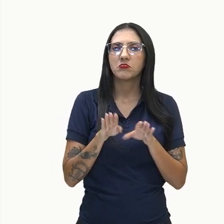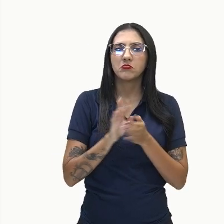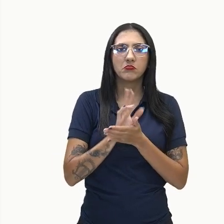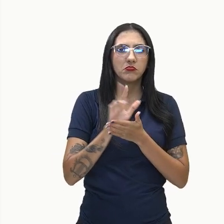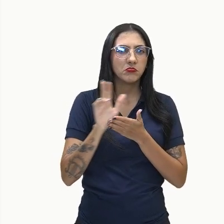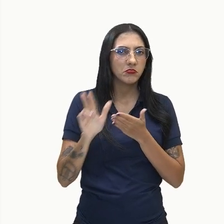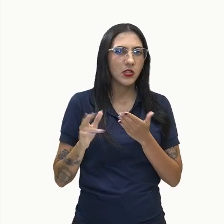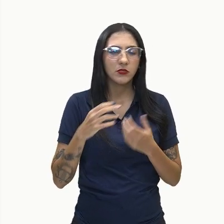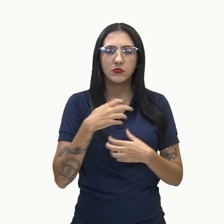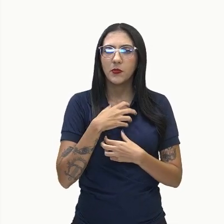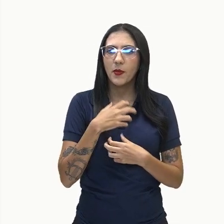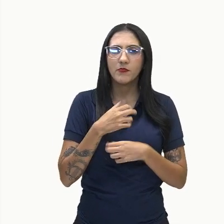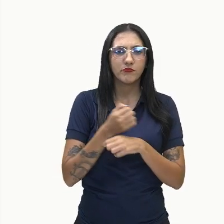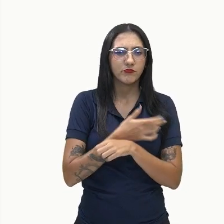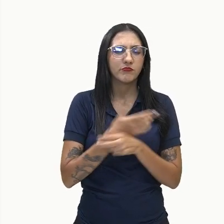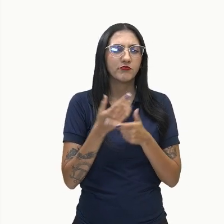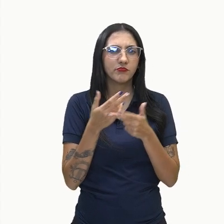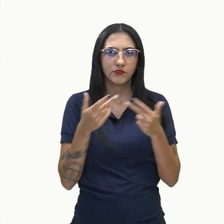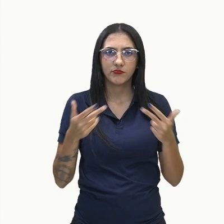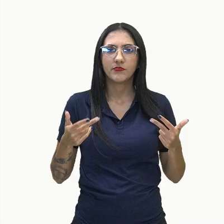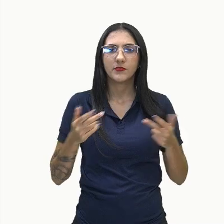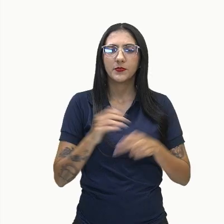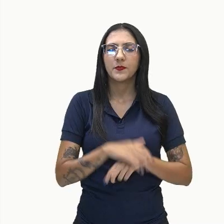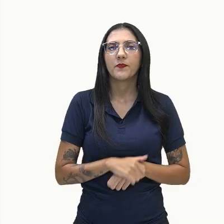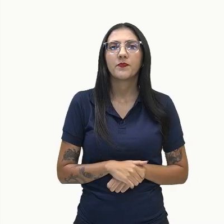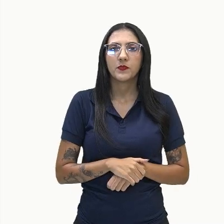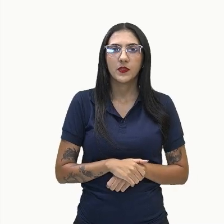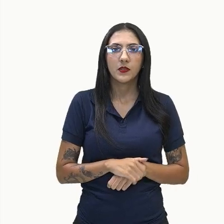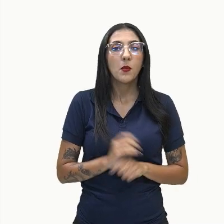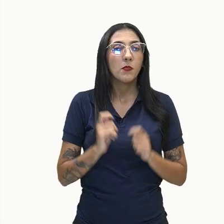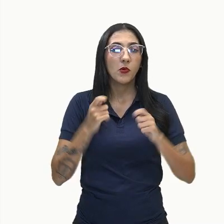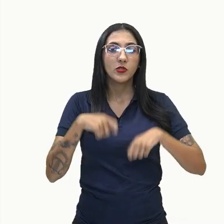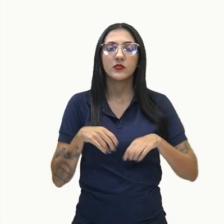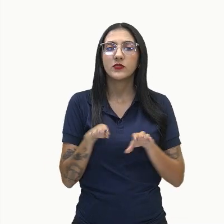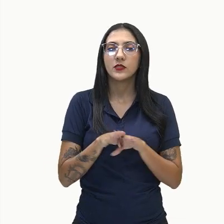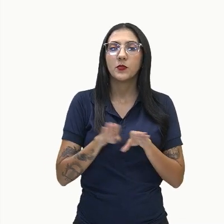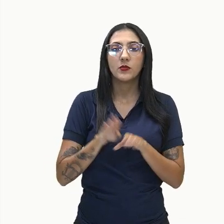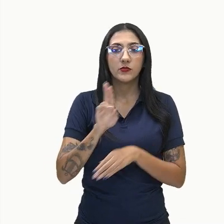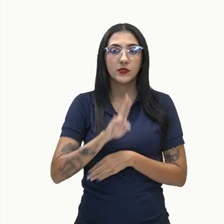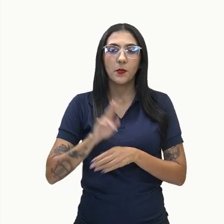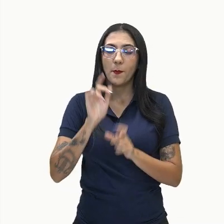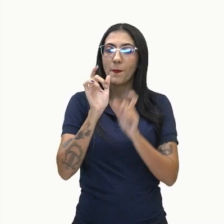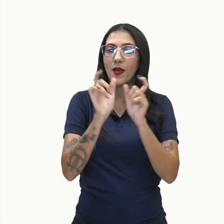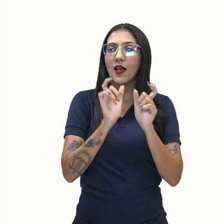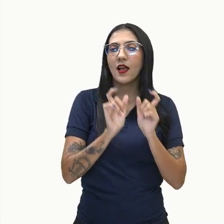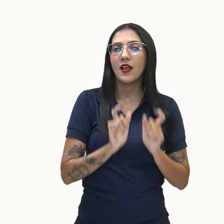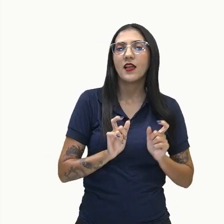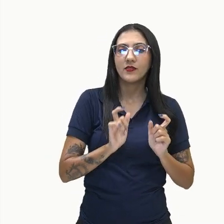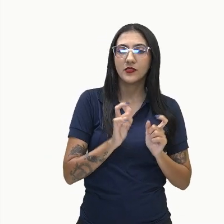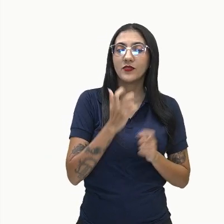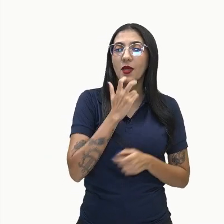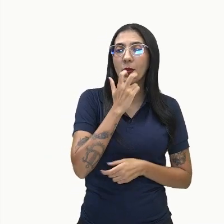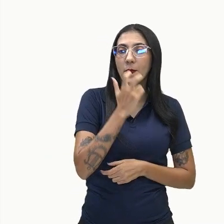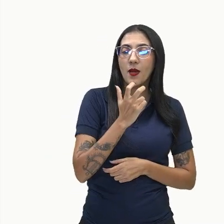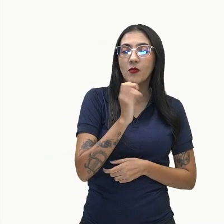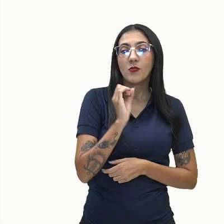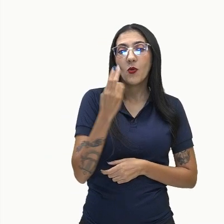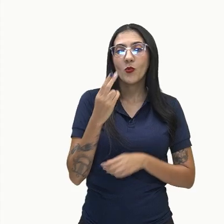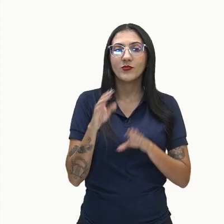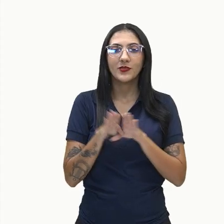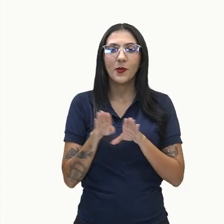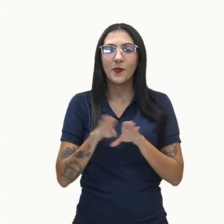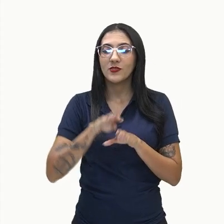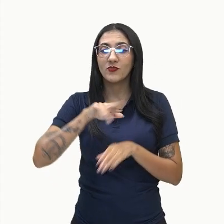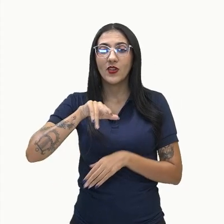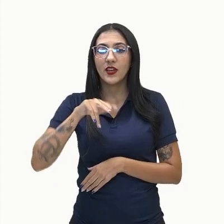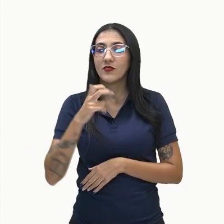meus sentimentos, as minhas emoções. E eu posso utilizar palavras, pode ser verbal e pode ser